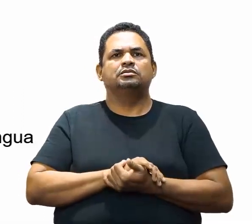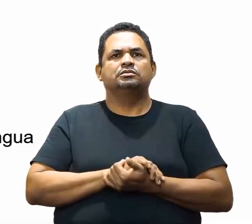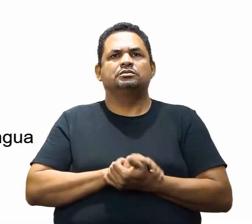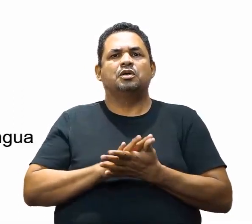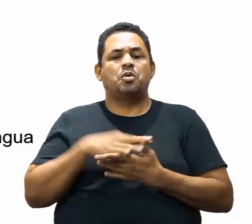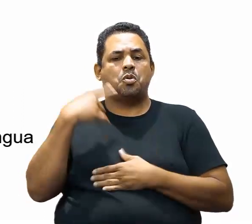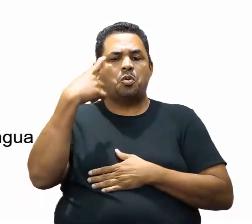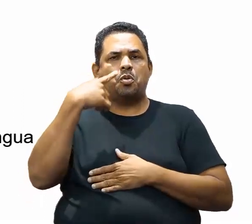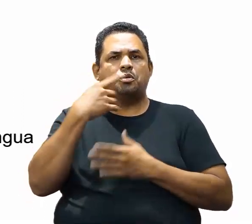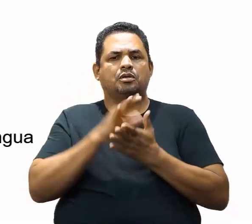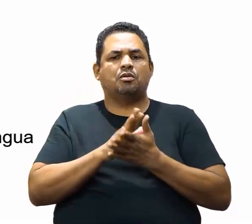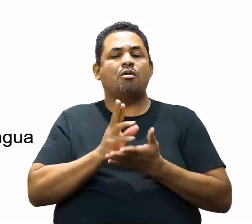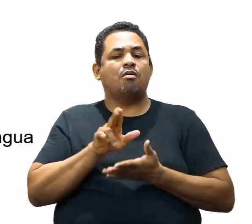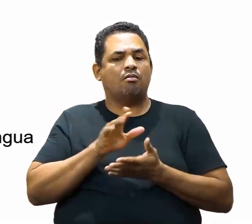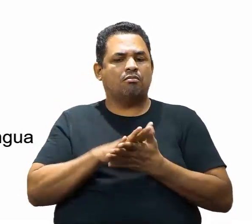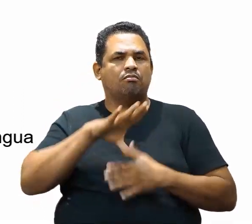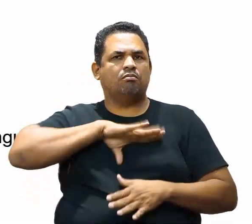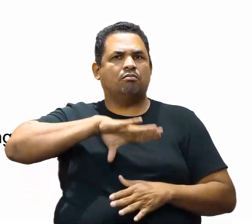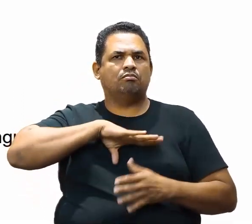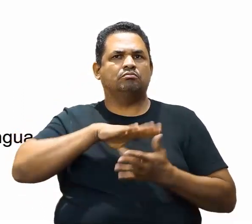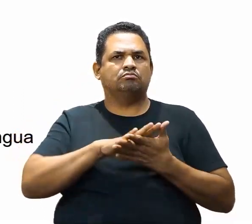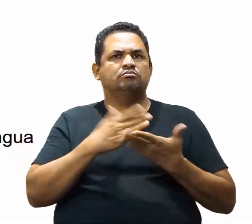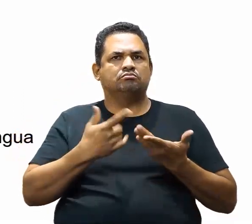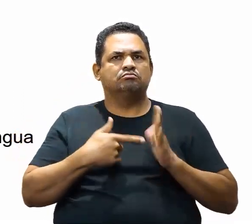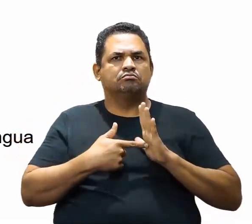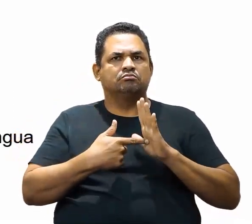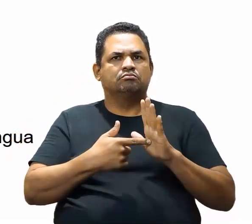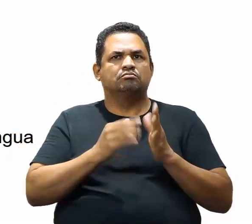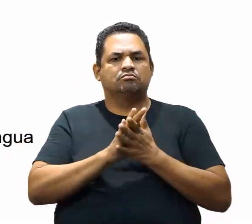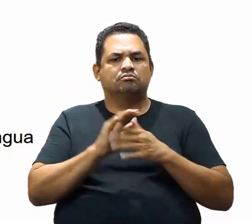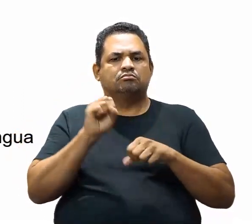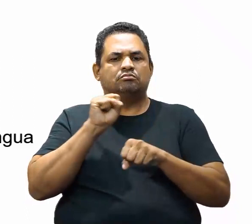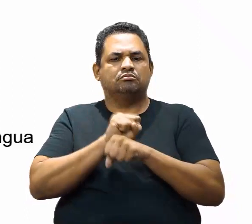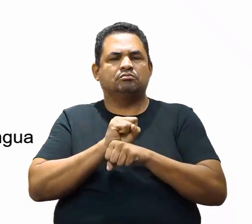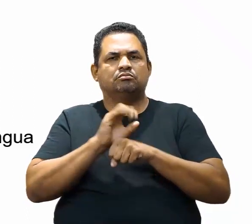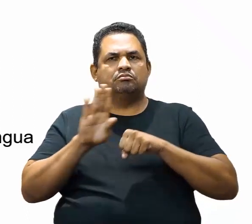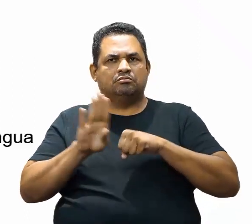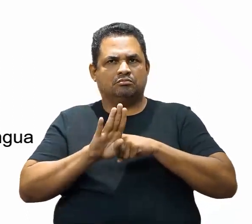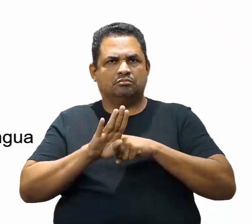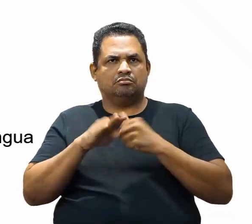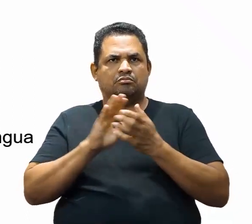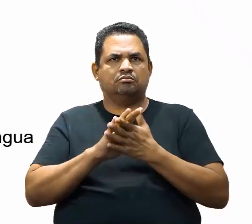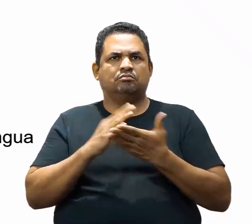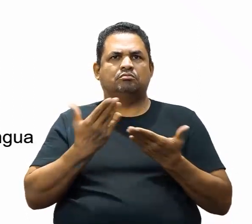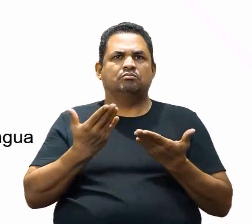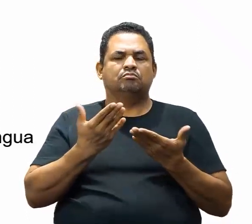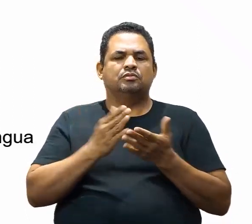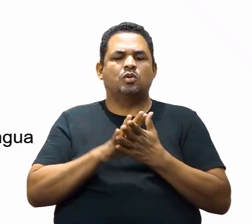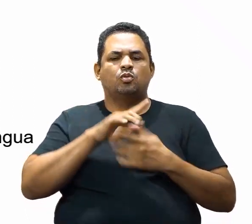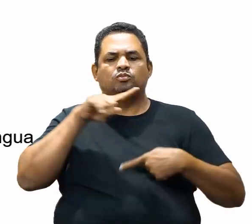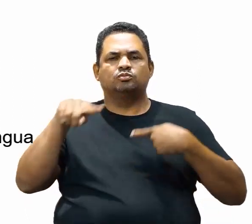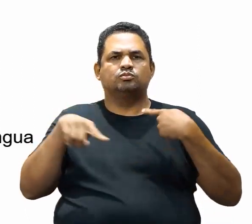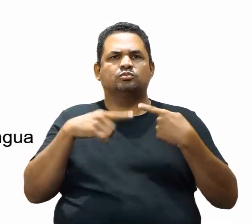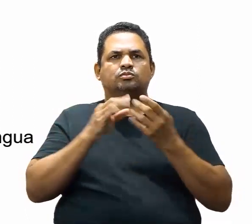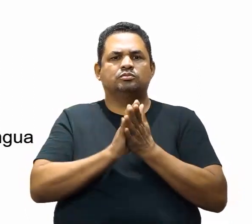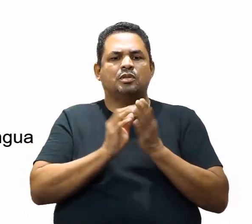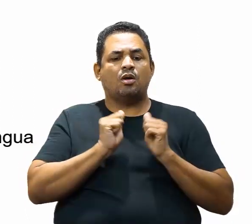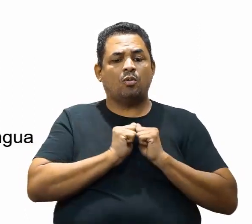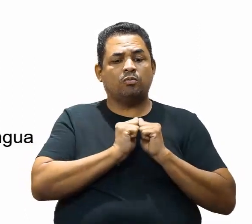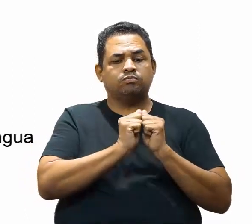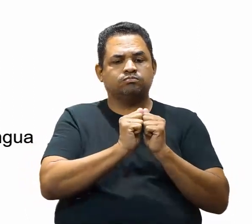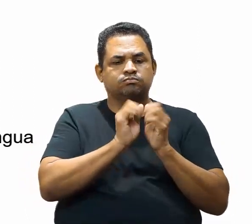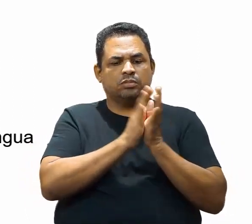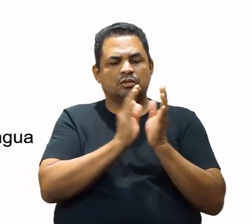no português, ele faz referência a um substantivo. Ou seja, o papel dele é acompanhar